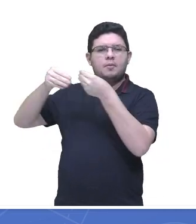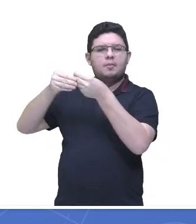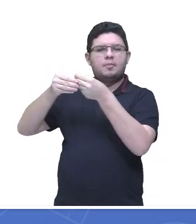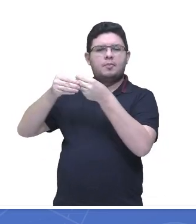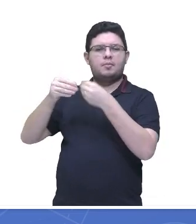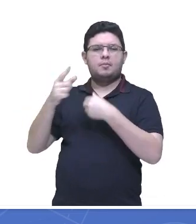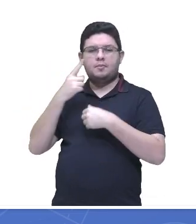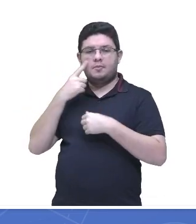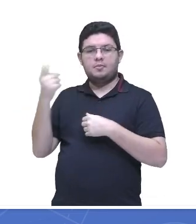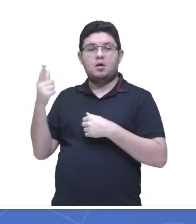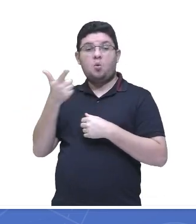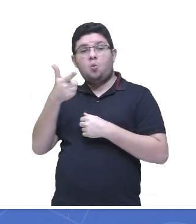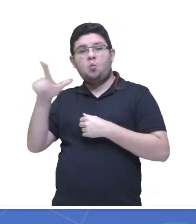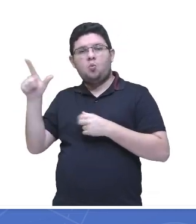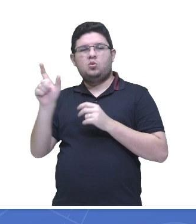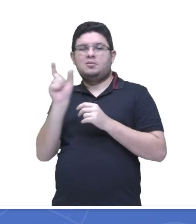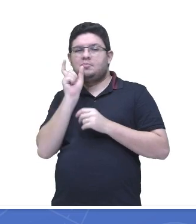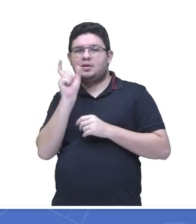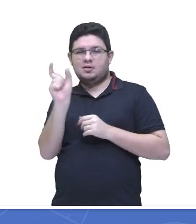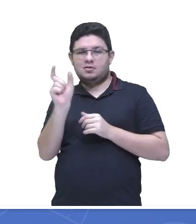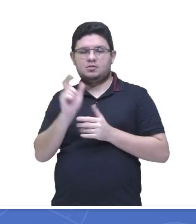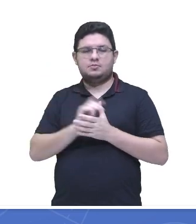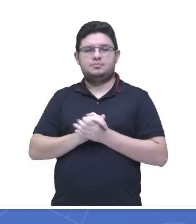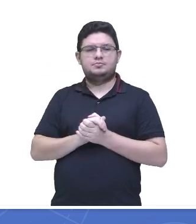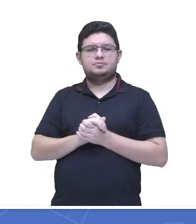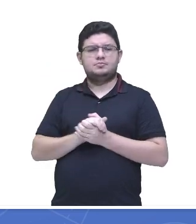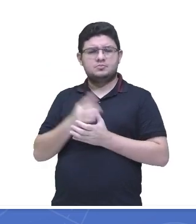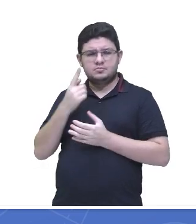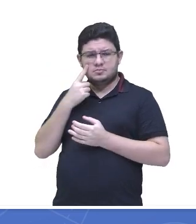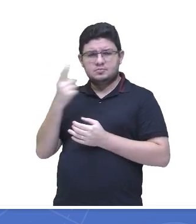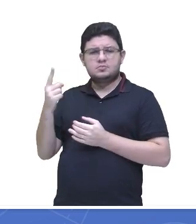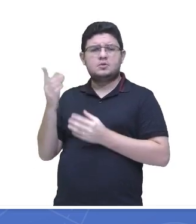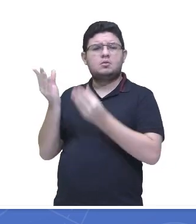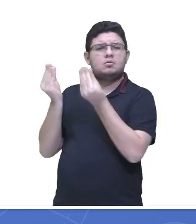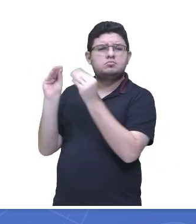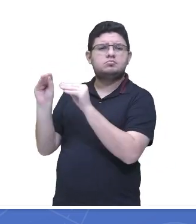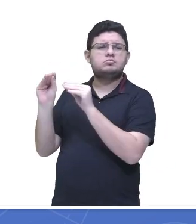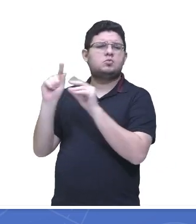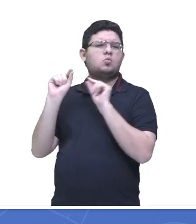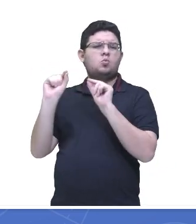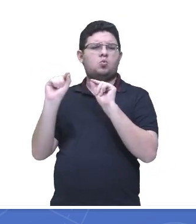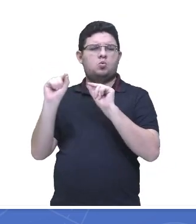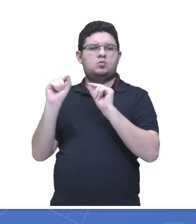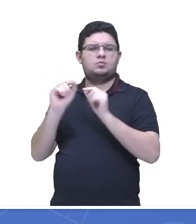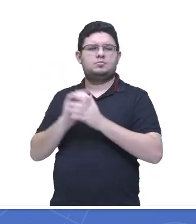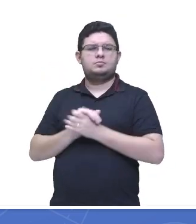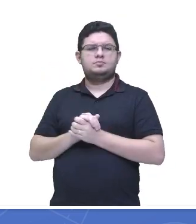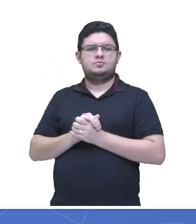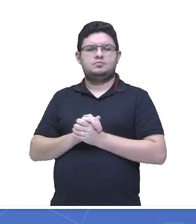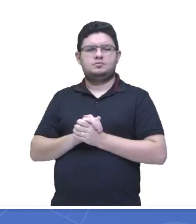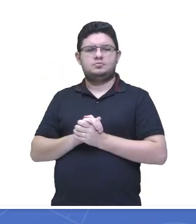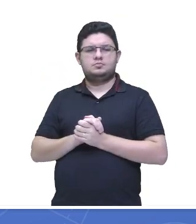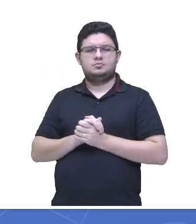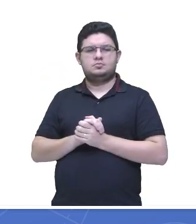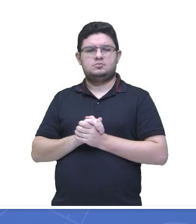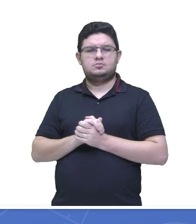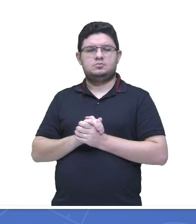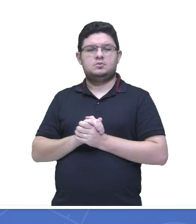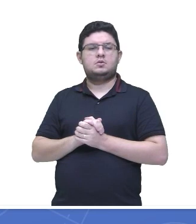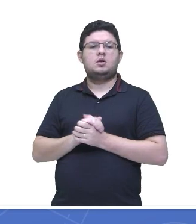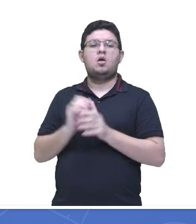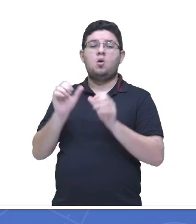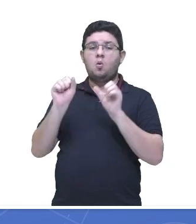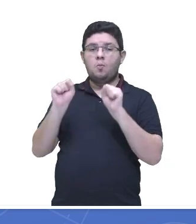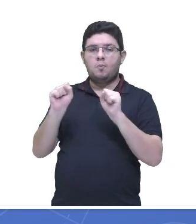qual é o prefixo que eu posso utilizar aqui com esta palavra. Vejam. Agree, que é concordar,